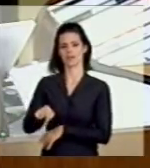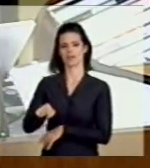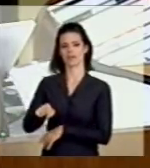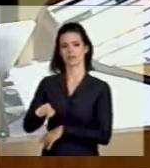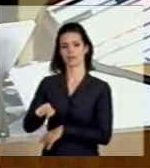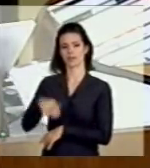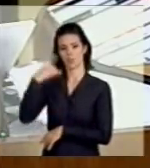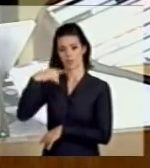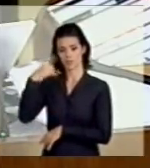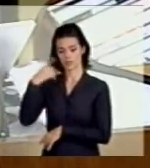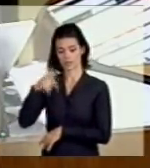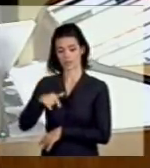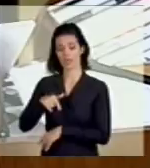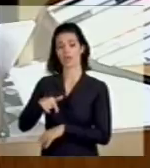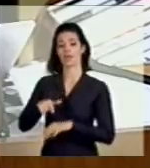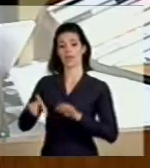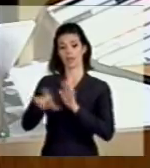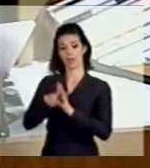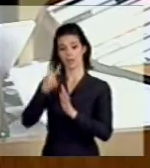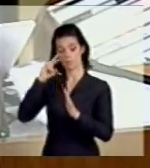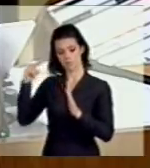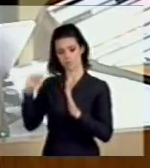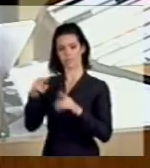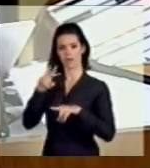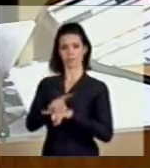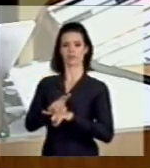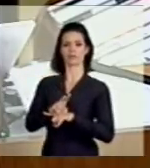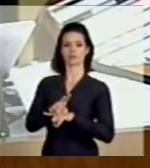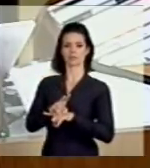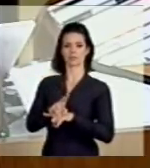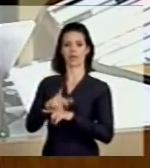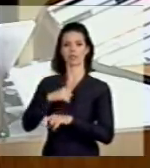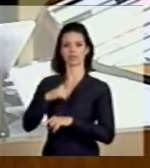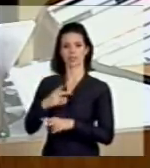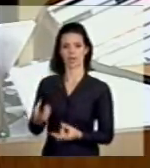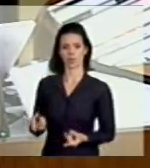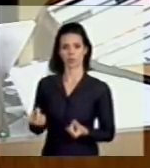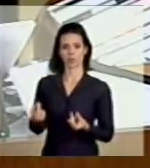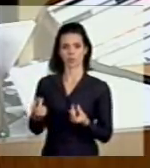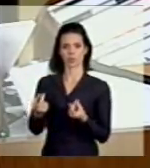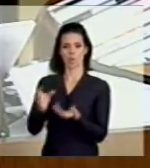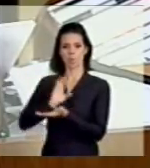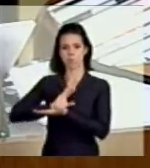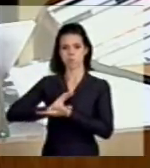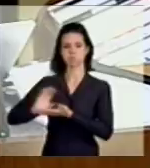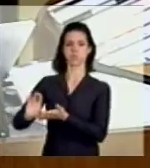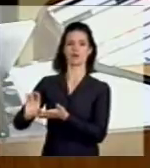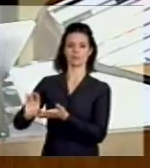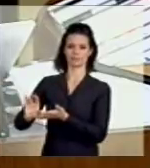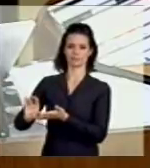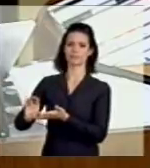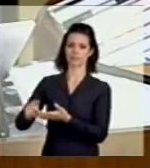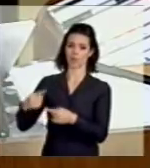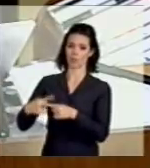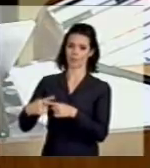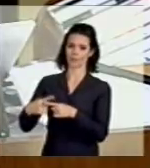lei, acaso sagre-se vitorioso, honorários advocatícios generosos, que retribuem e remuneram sua dedicação e